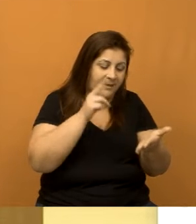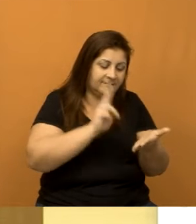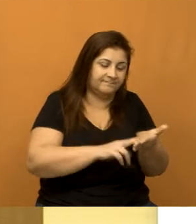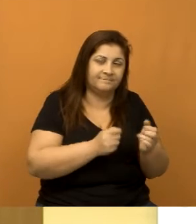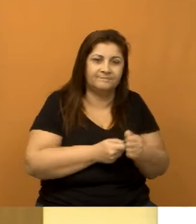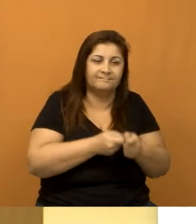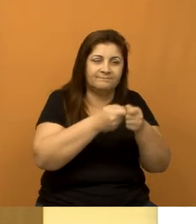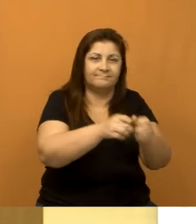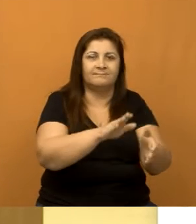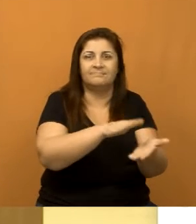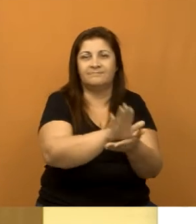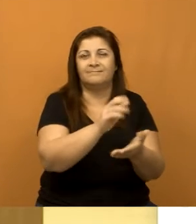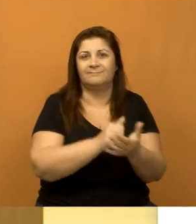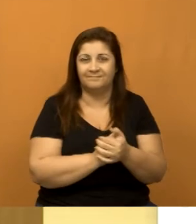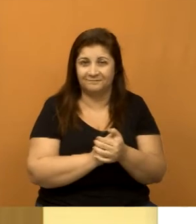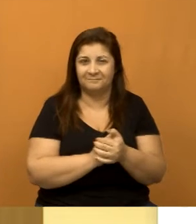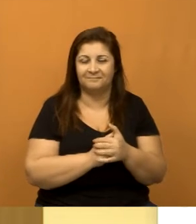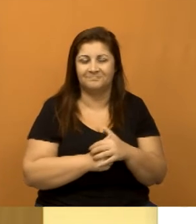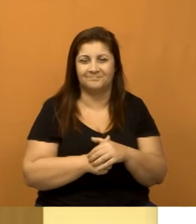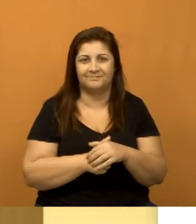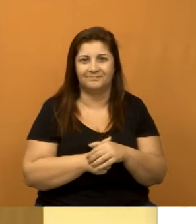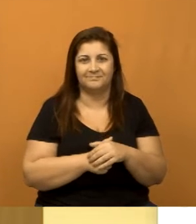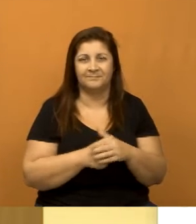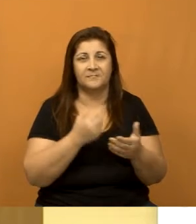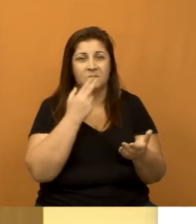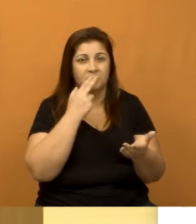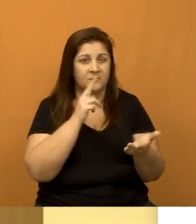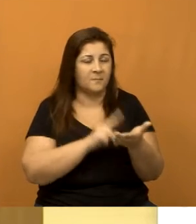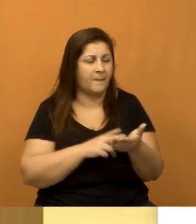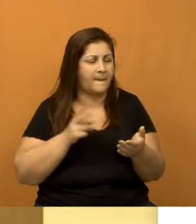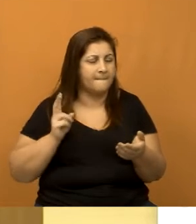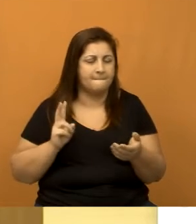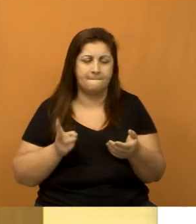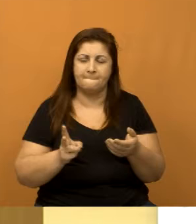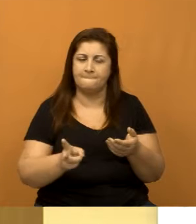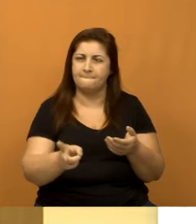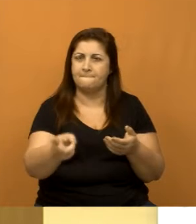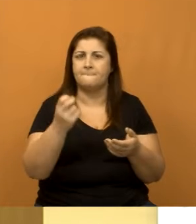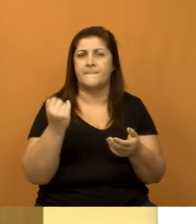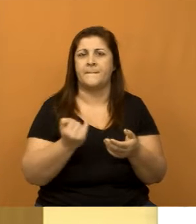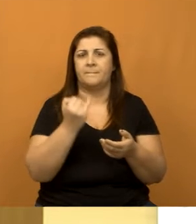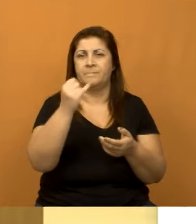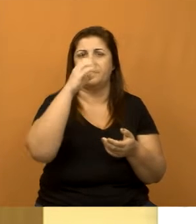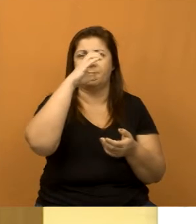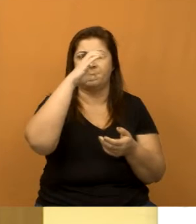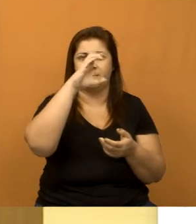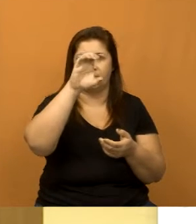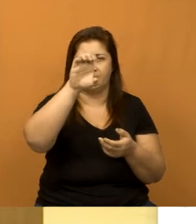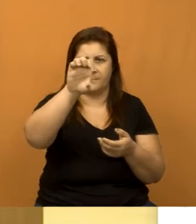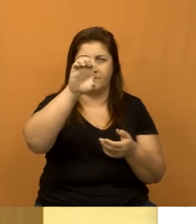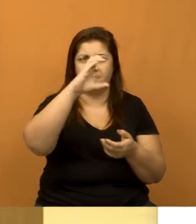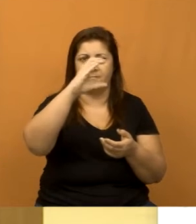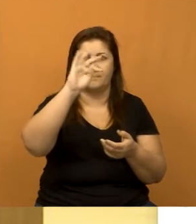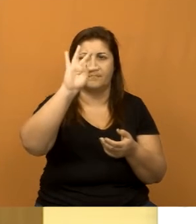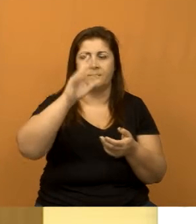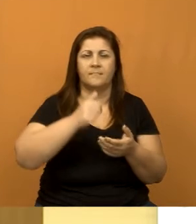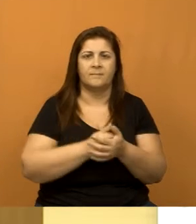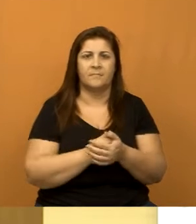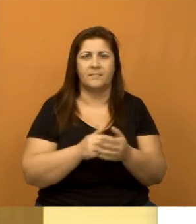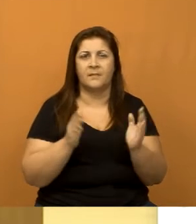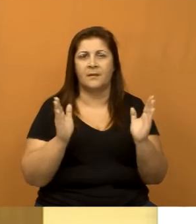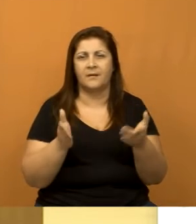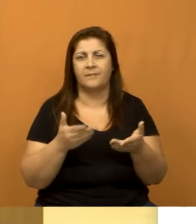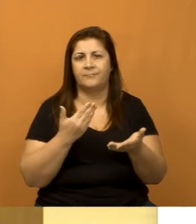outros estados, e o telefone. Mas o correio sempre foi uma empresa importante que tem sido precarizada